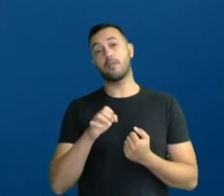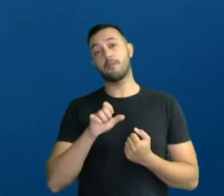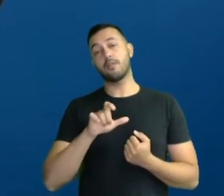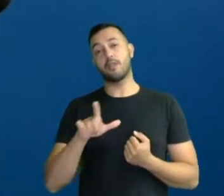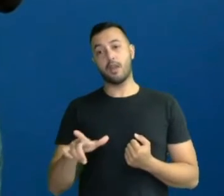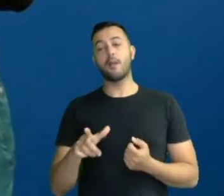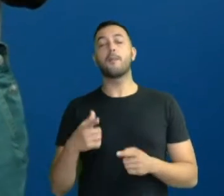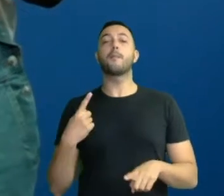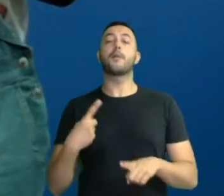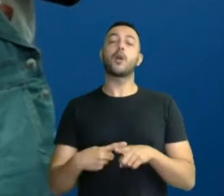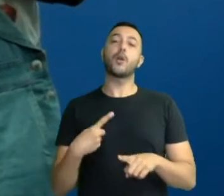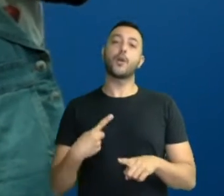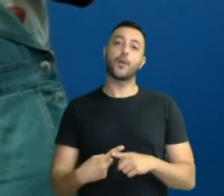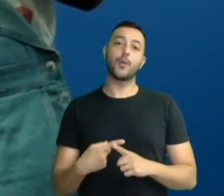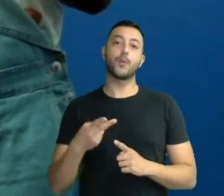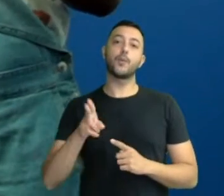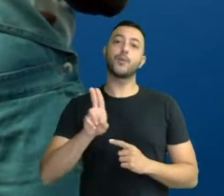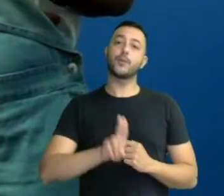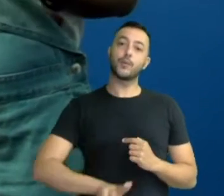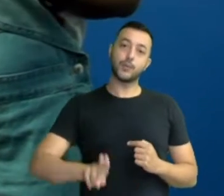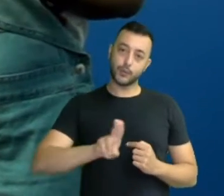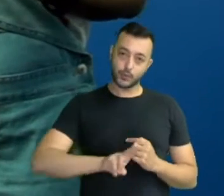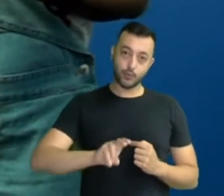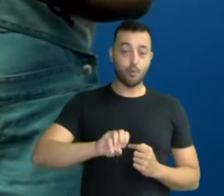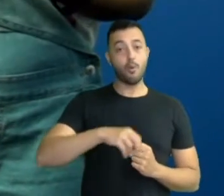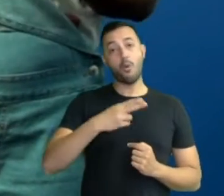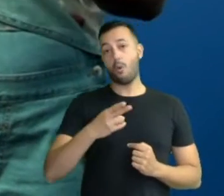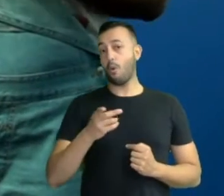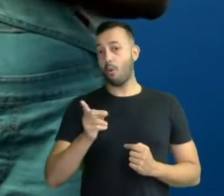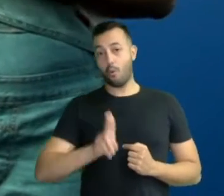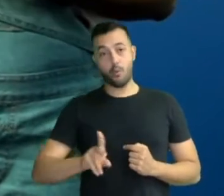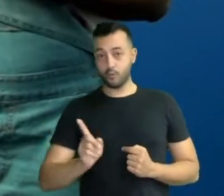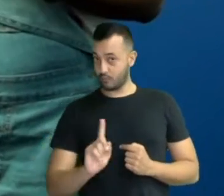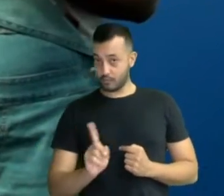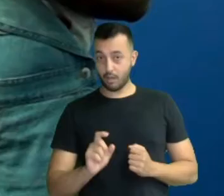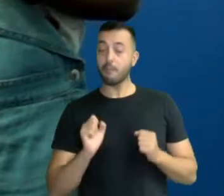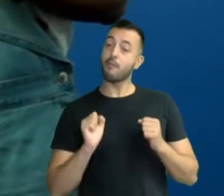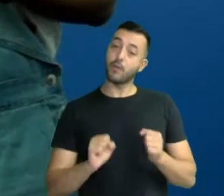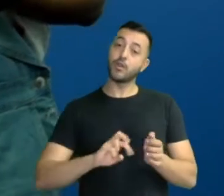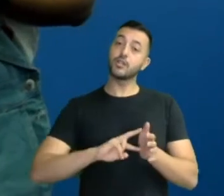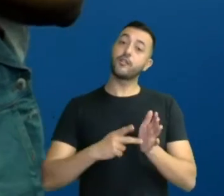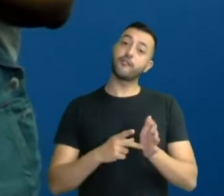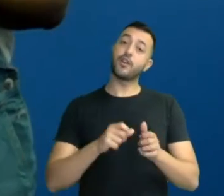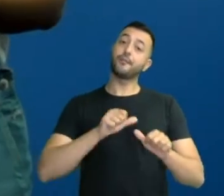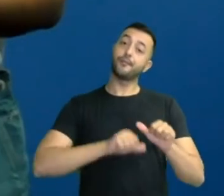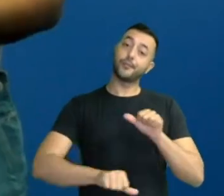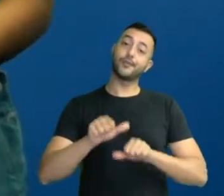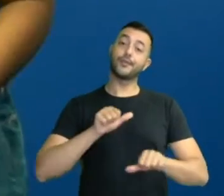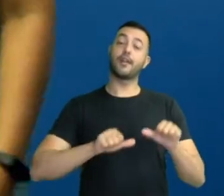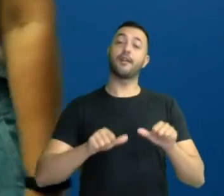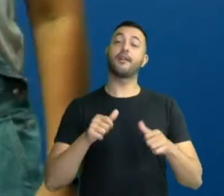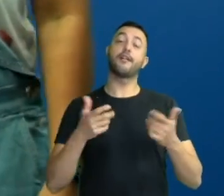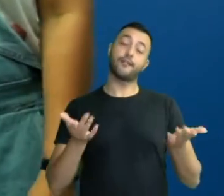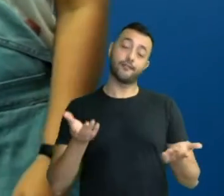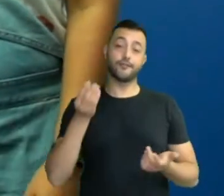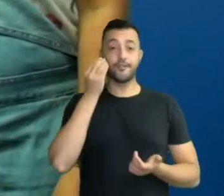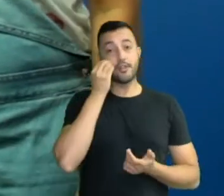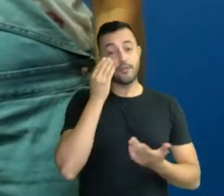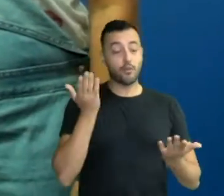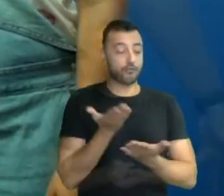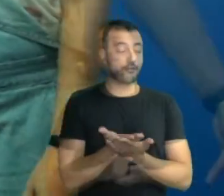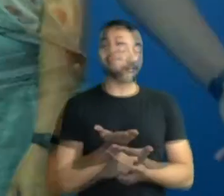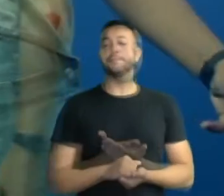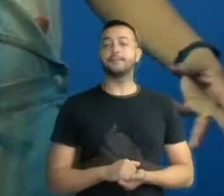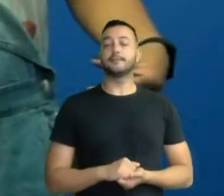pronominal, porque o uso ou não desse pronome pode mudar o significado do verbo, que é o que a gente vai ver na aula de